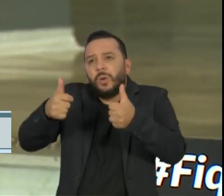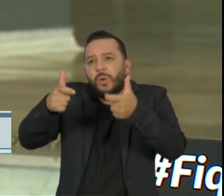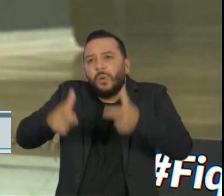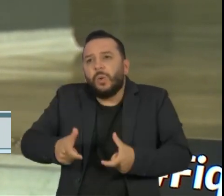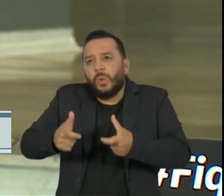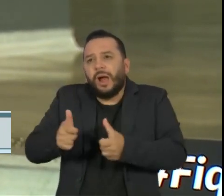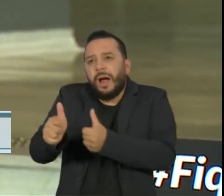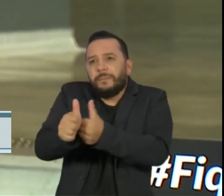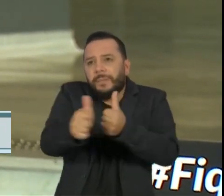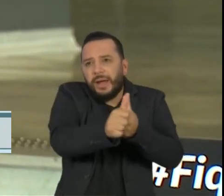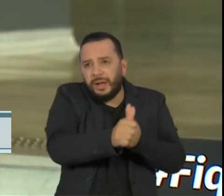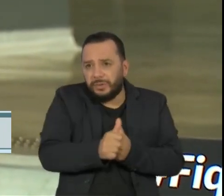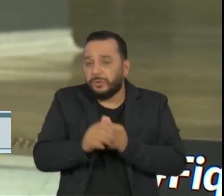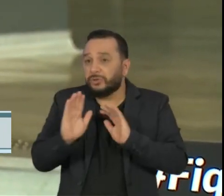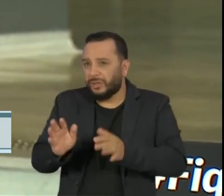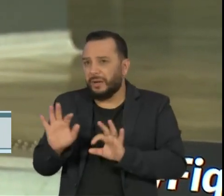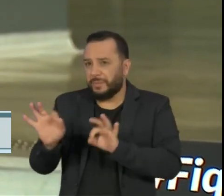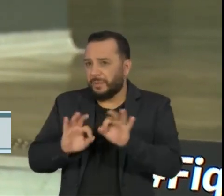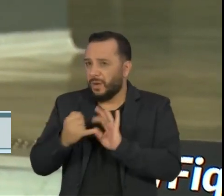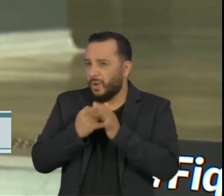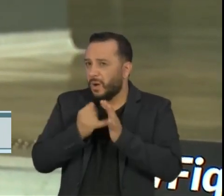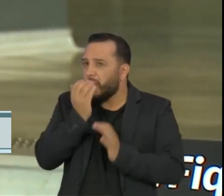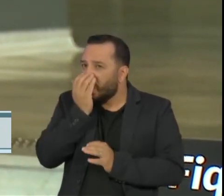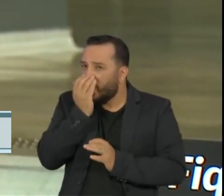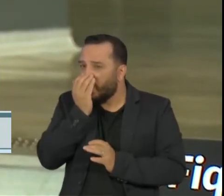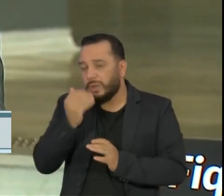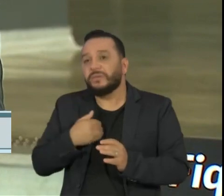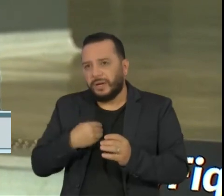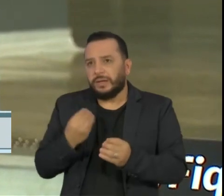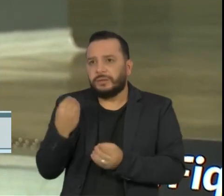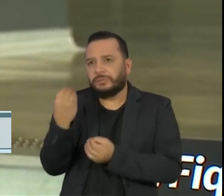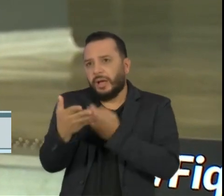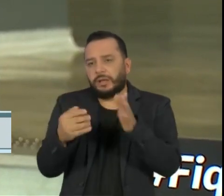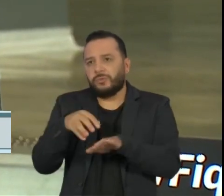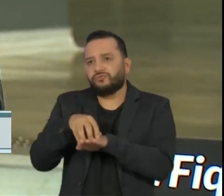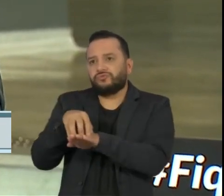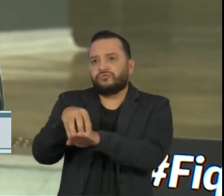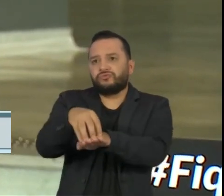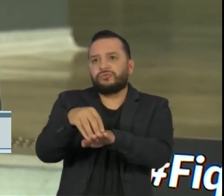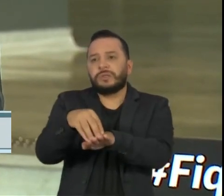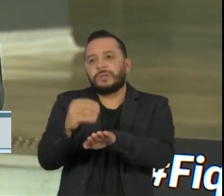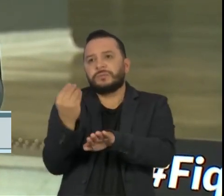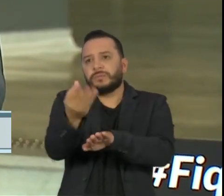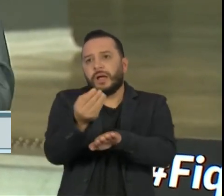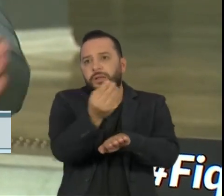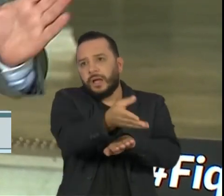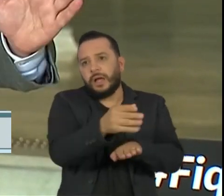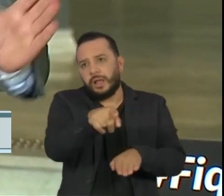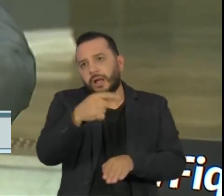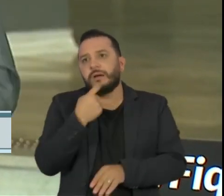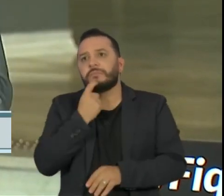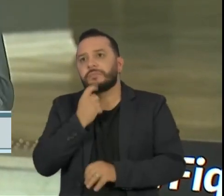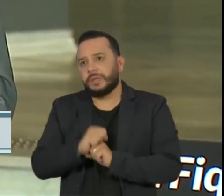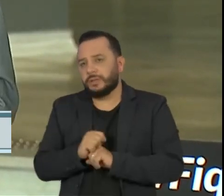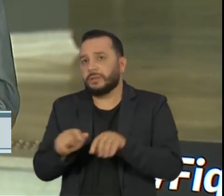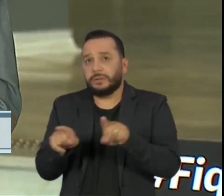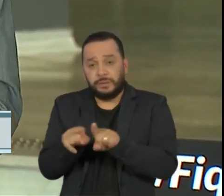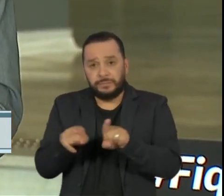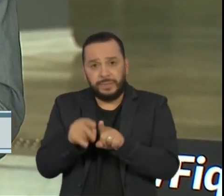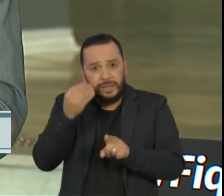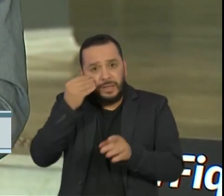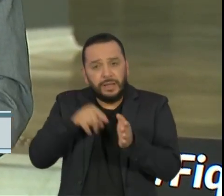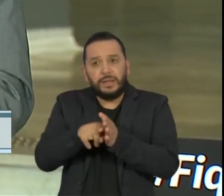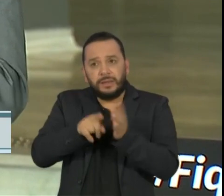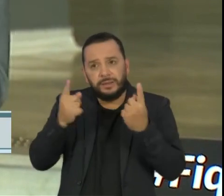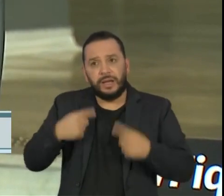respiradores já estão reservados, vão para Campinas e nós vamos ter esse aumento consistente. Sobre os testes, o doutor Carlos Carvalho